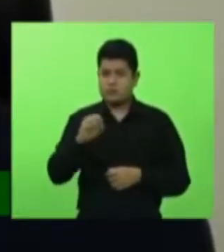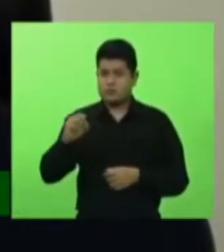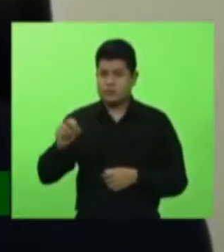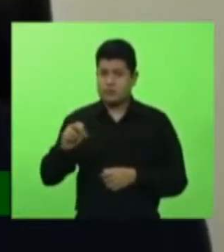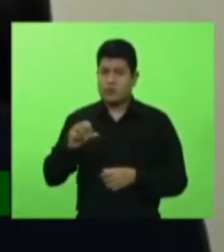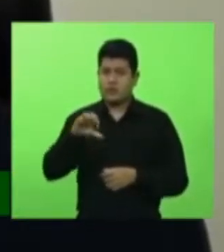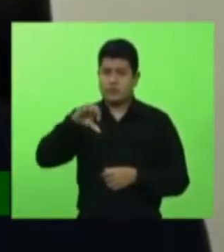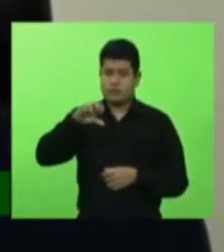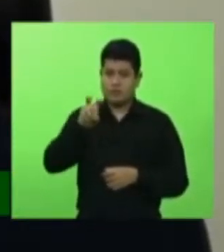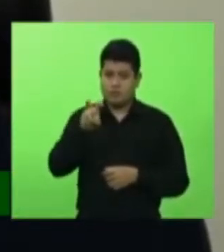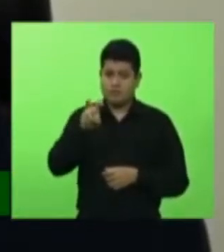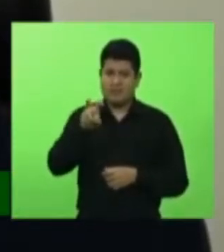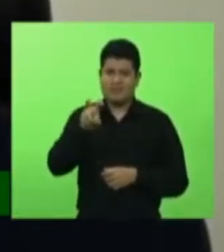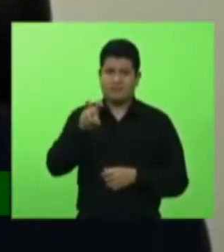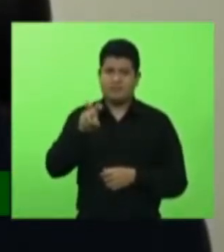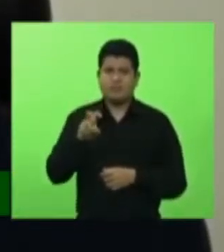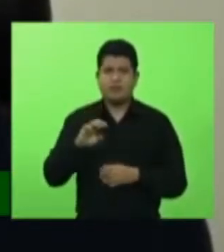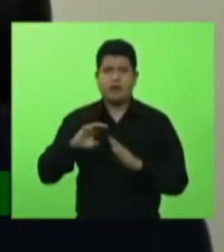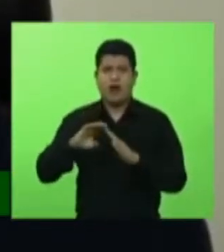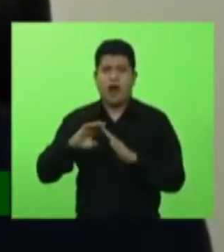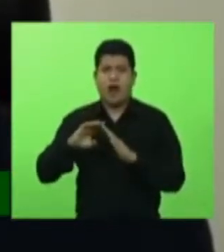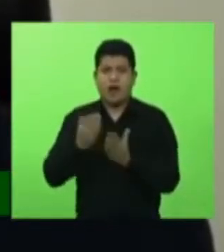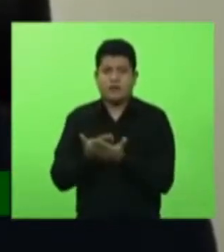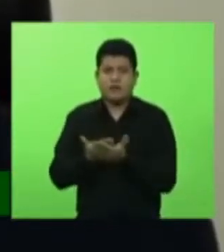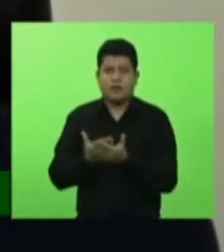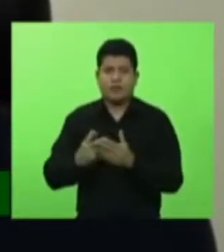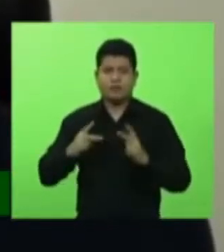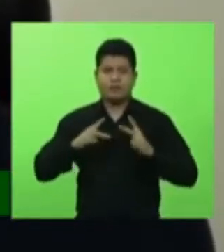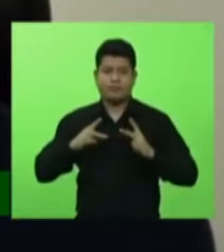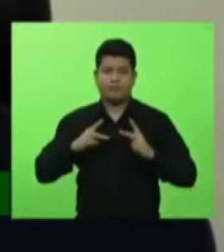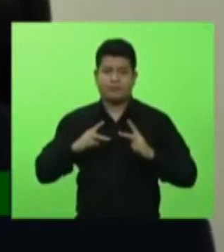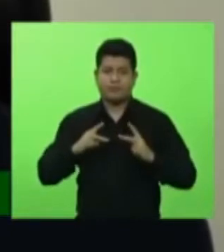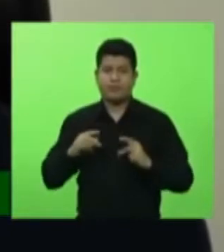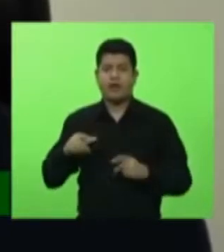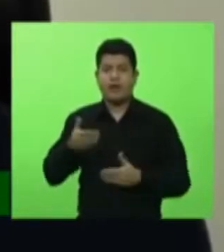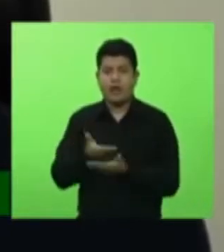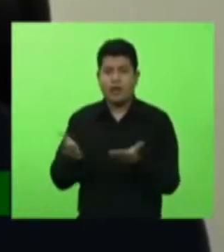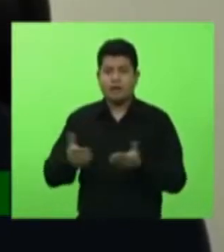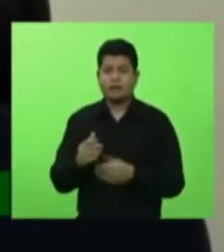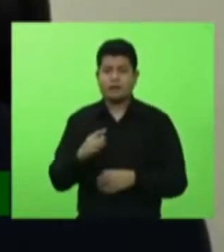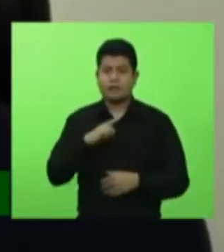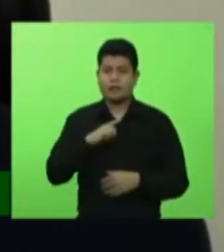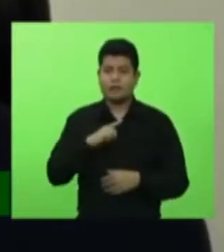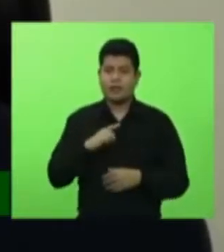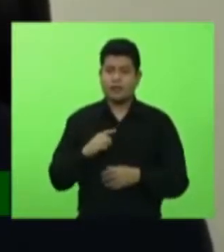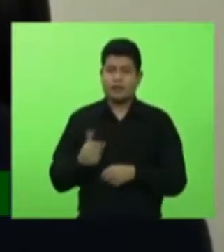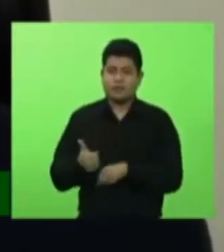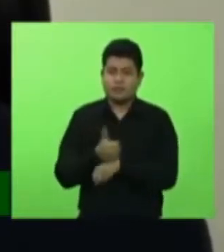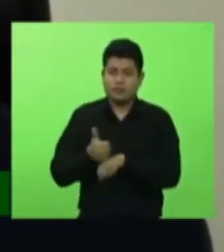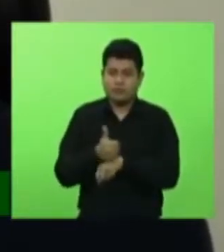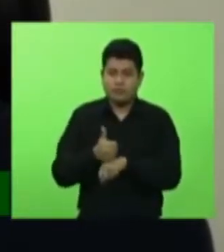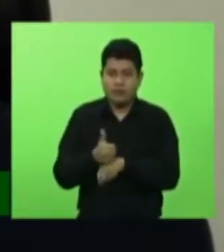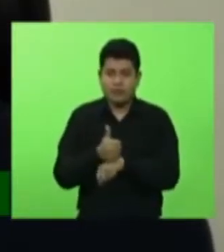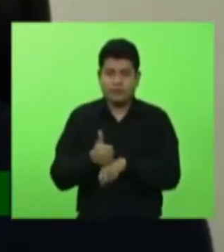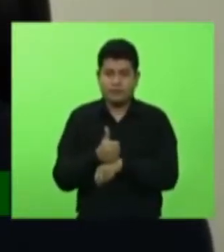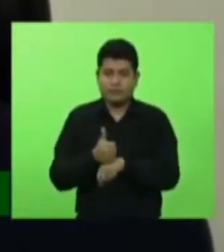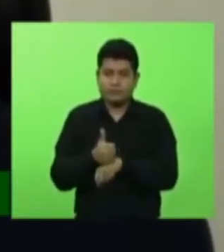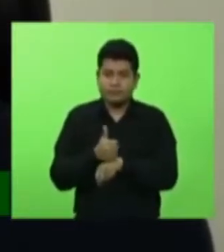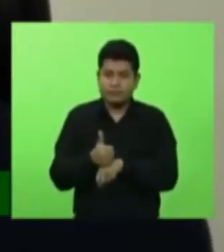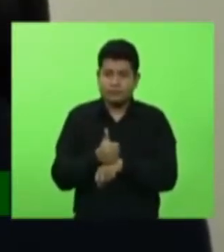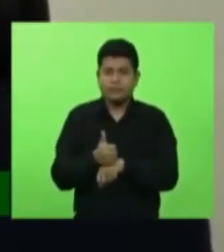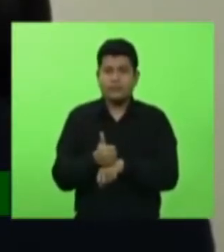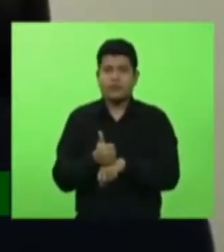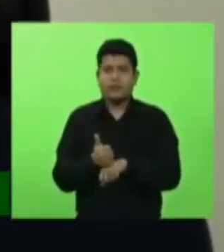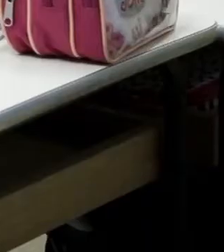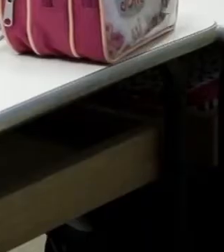escolas particulares. O deputado informou ainda que decidiu enviar indicação ao governo do Estado, pedindo crédito